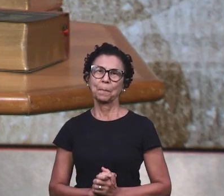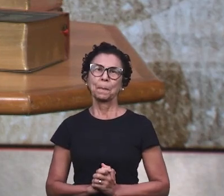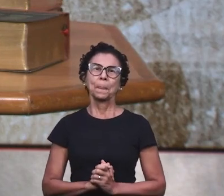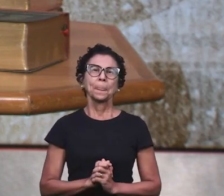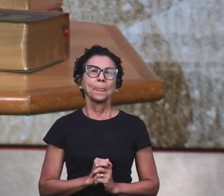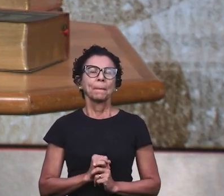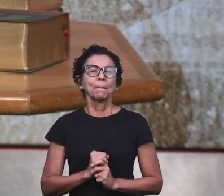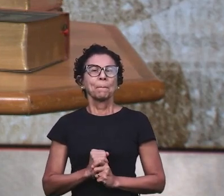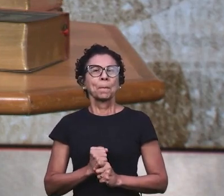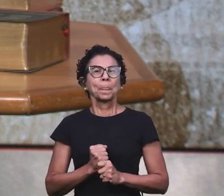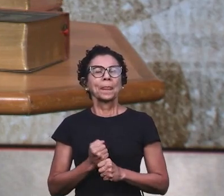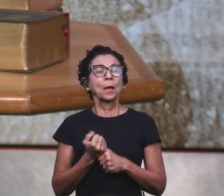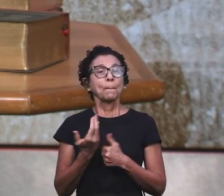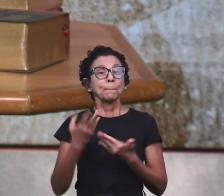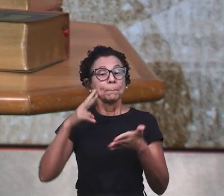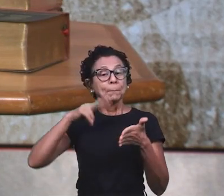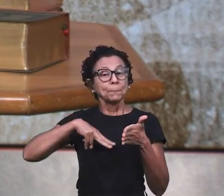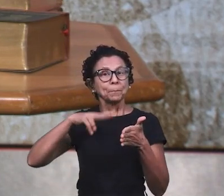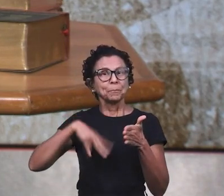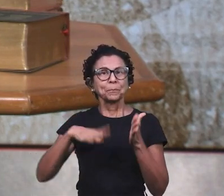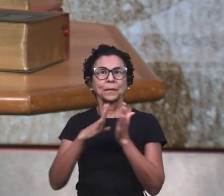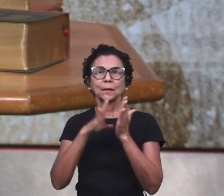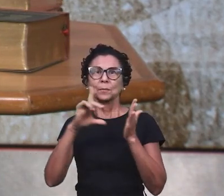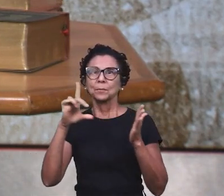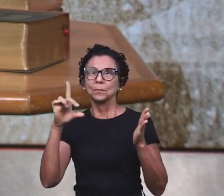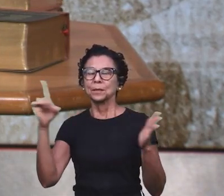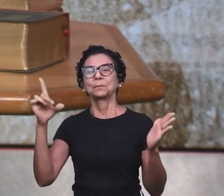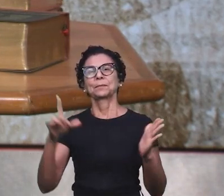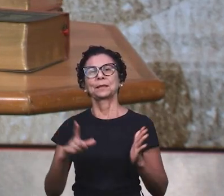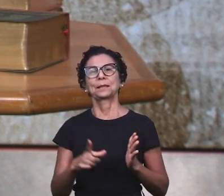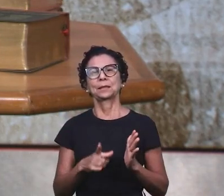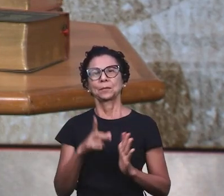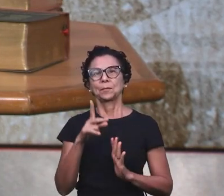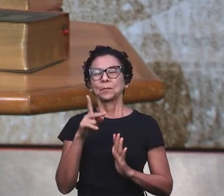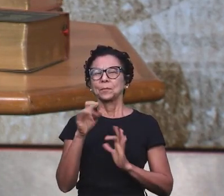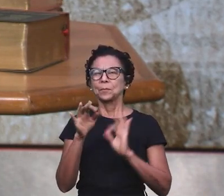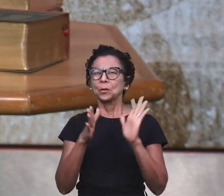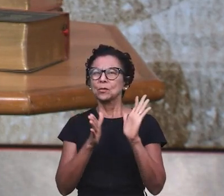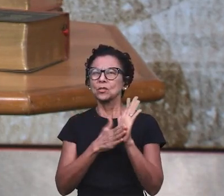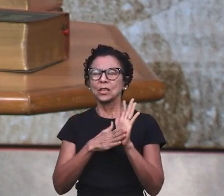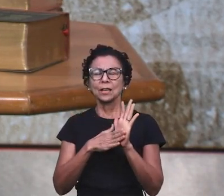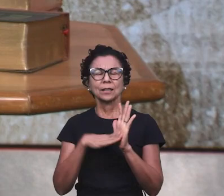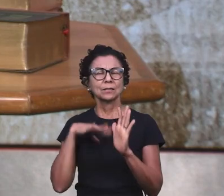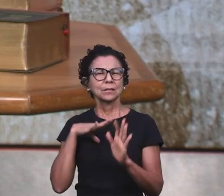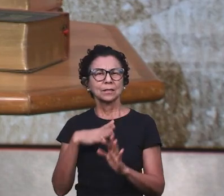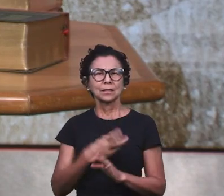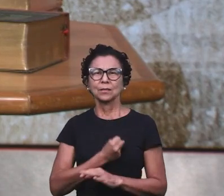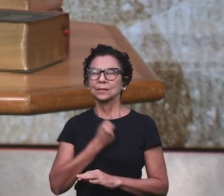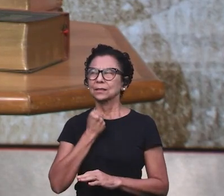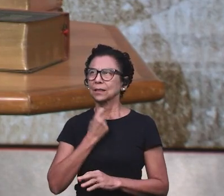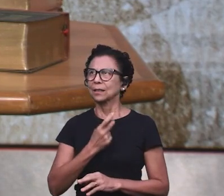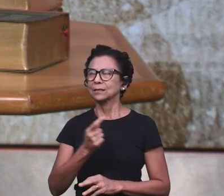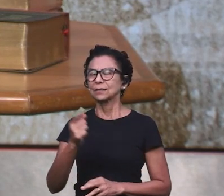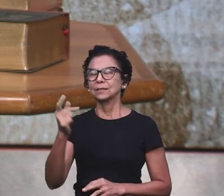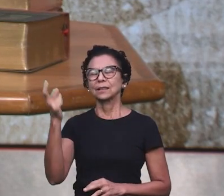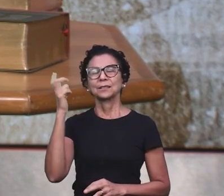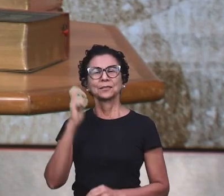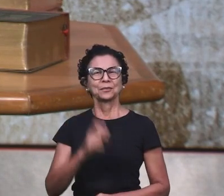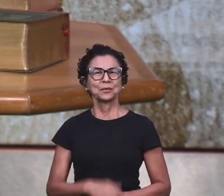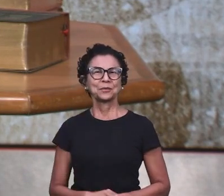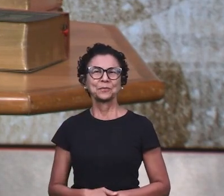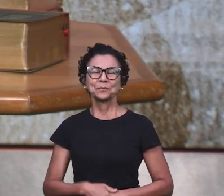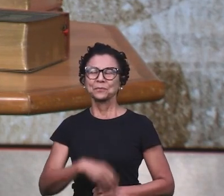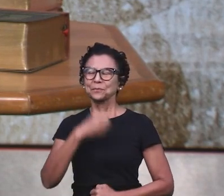a conhecer a Bíblia, conhecer a palavra de Deus, projeto eterno de Deus para a nossa vida. E